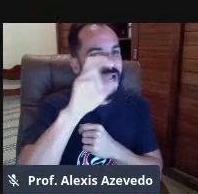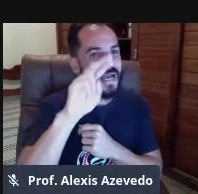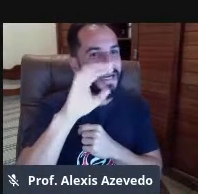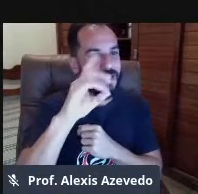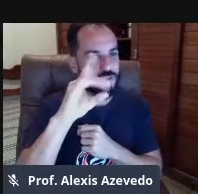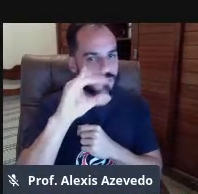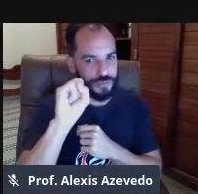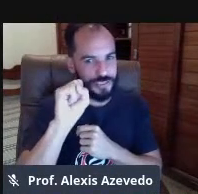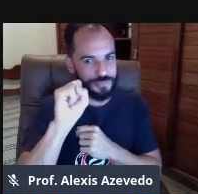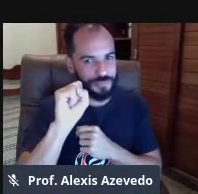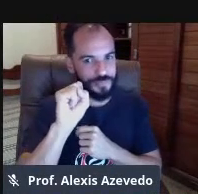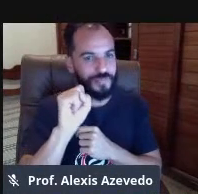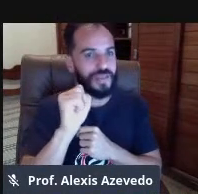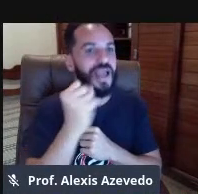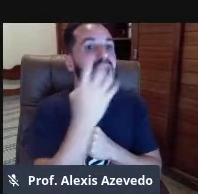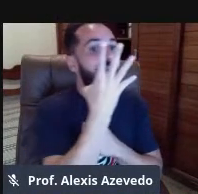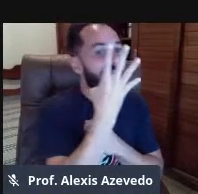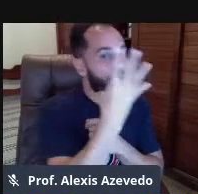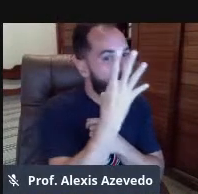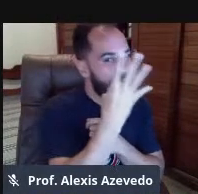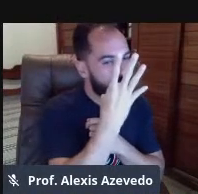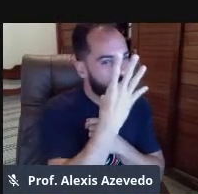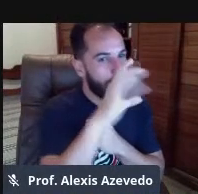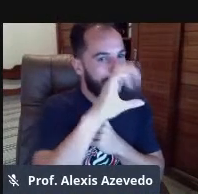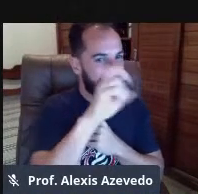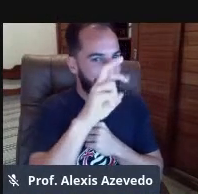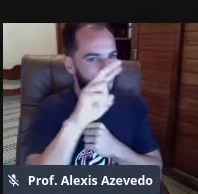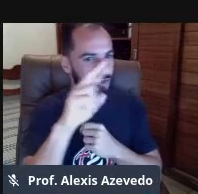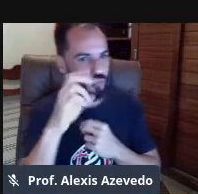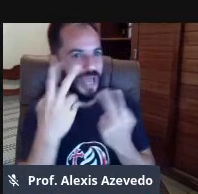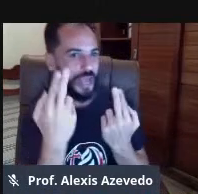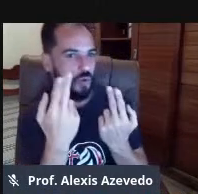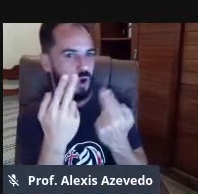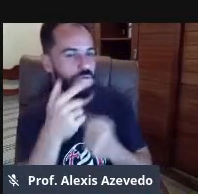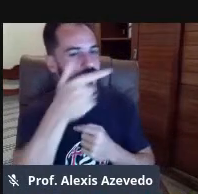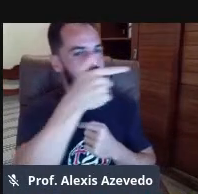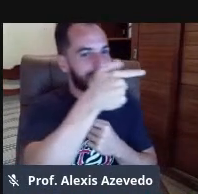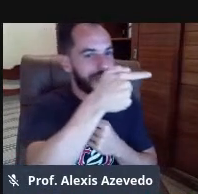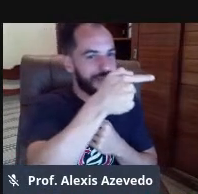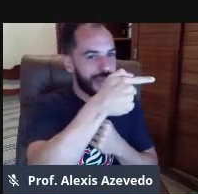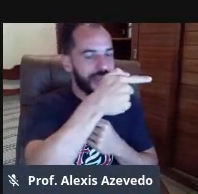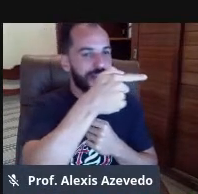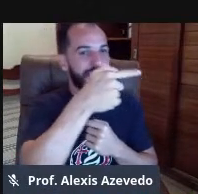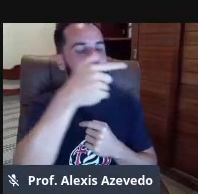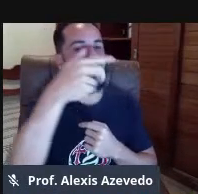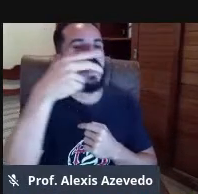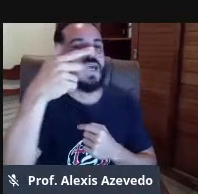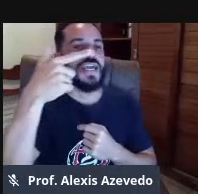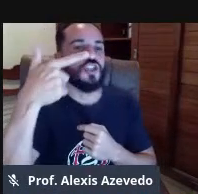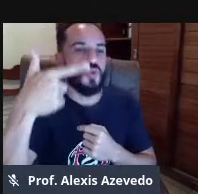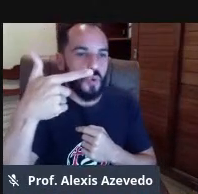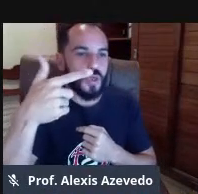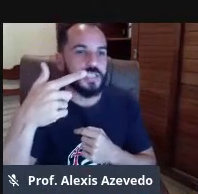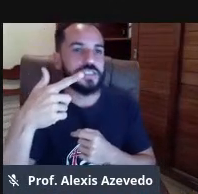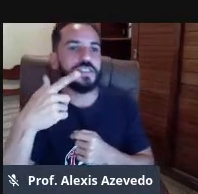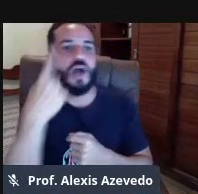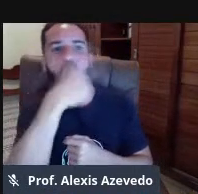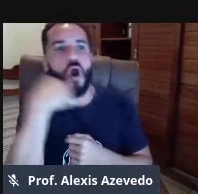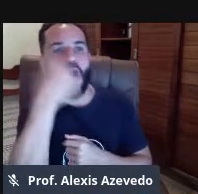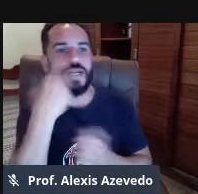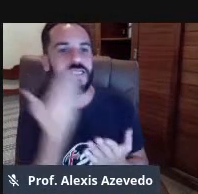cada 4 créditos corresponde, então, a 72 horas, e no oitavo período isso é diferente. Né? A